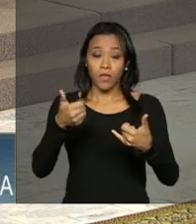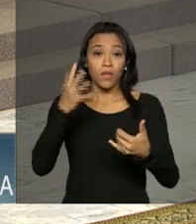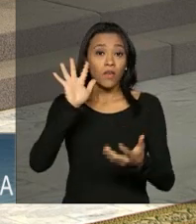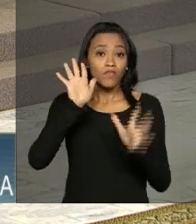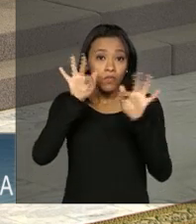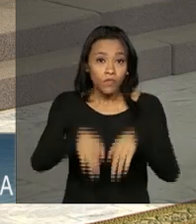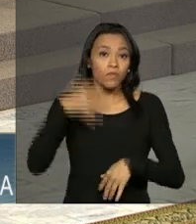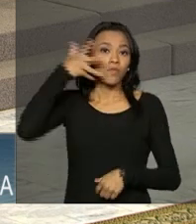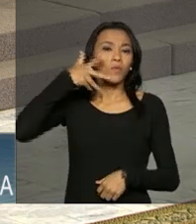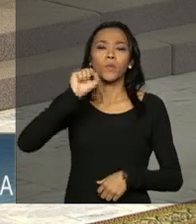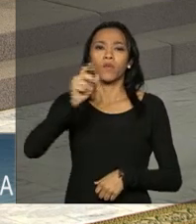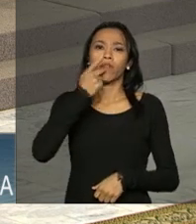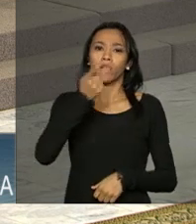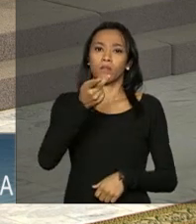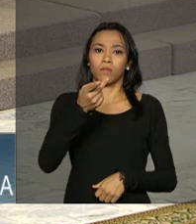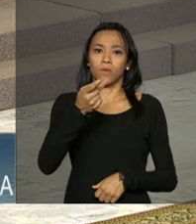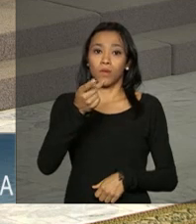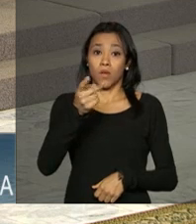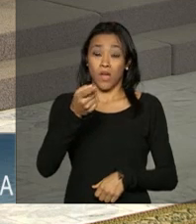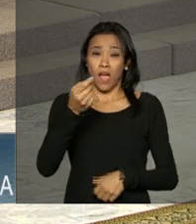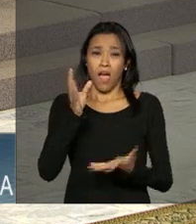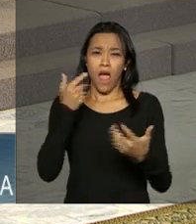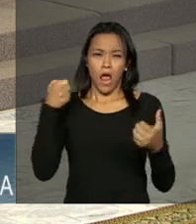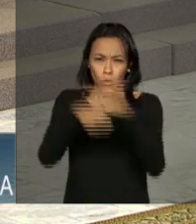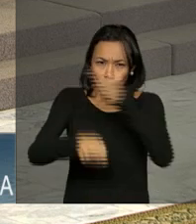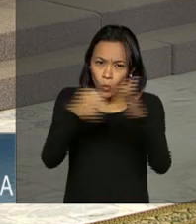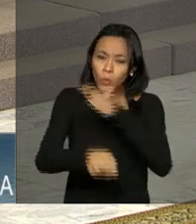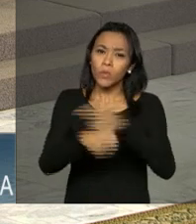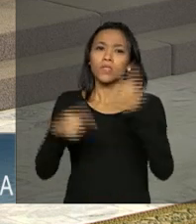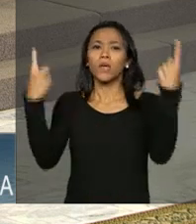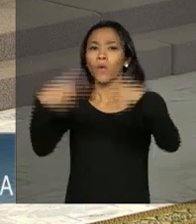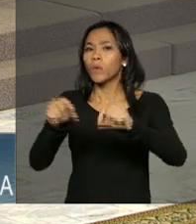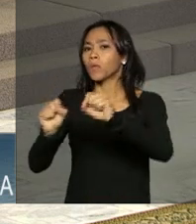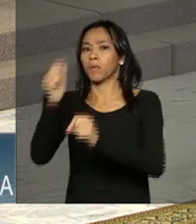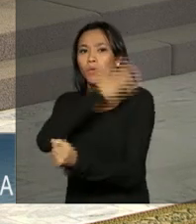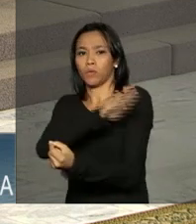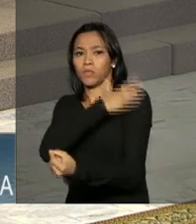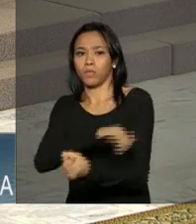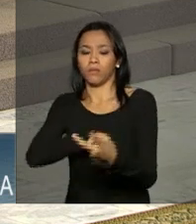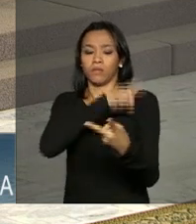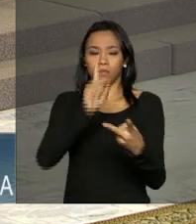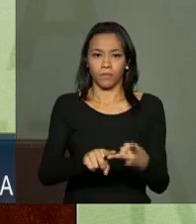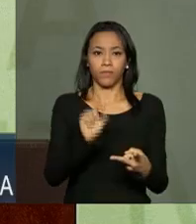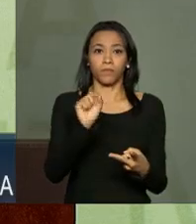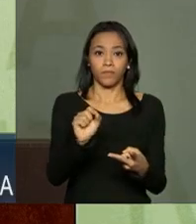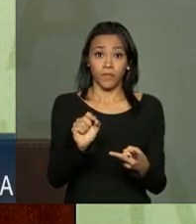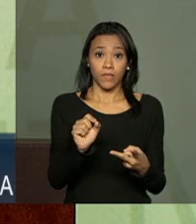sinalizando que, para nós, o combate à desigualdade, contra o preconceito, a